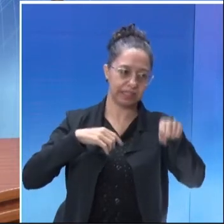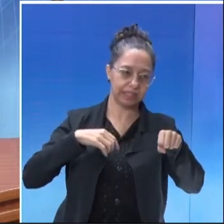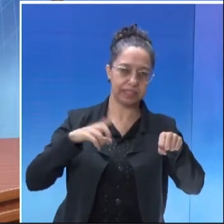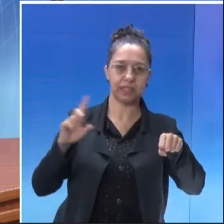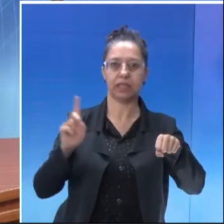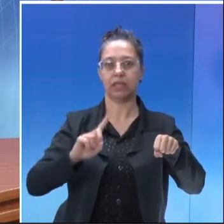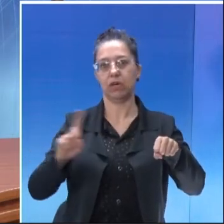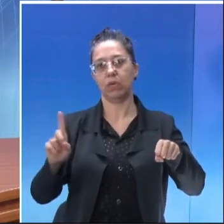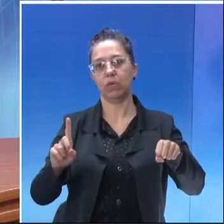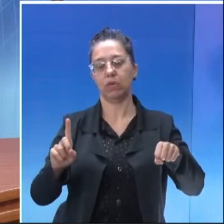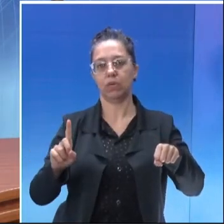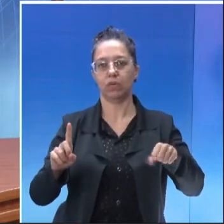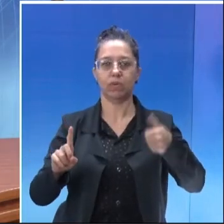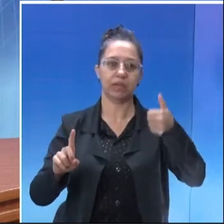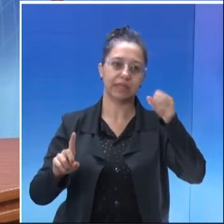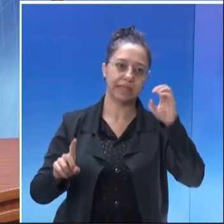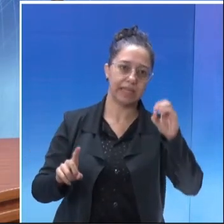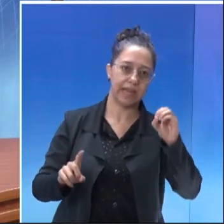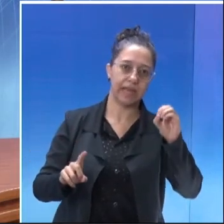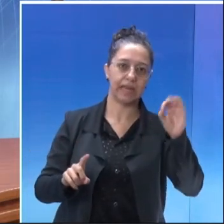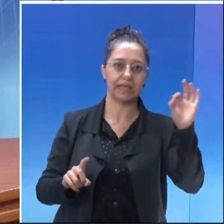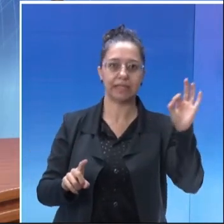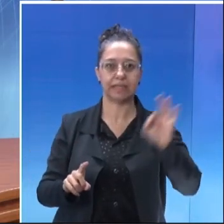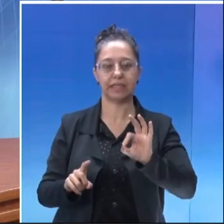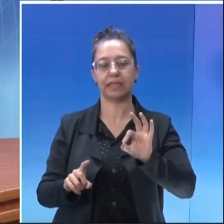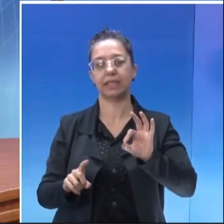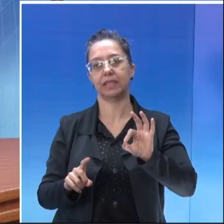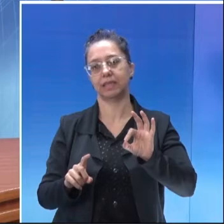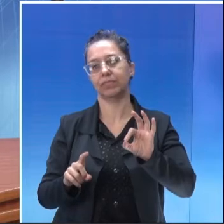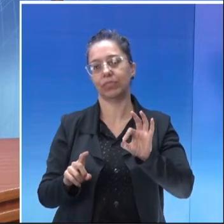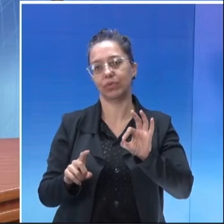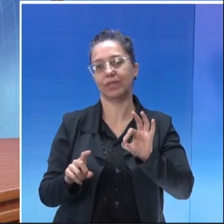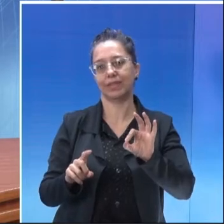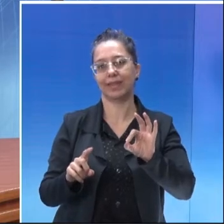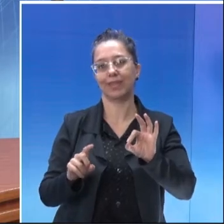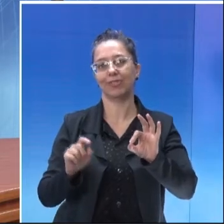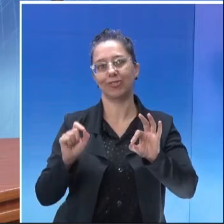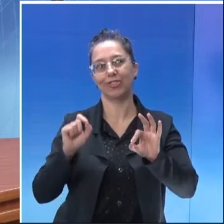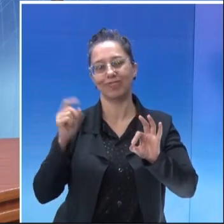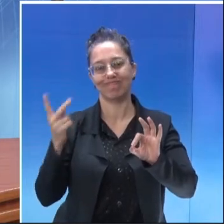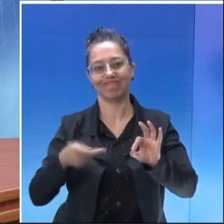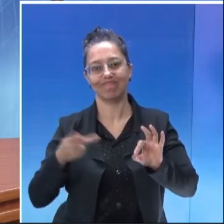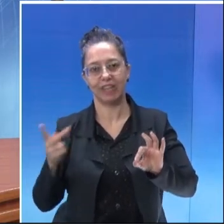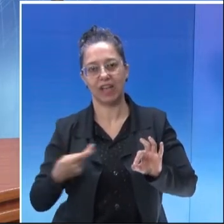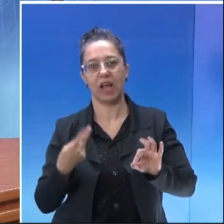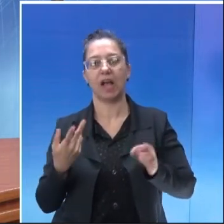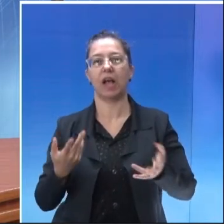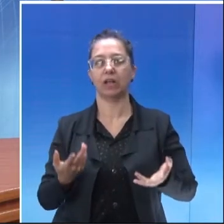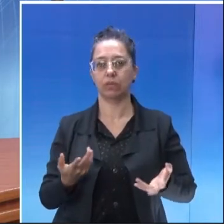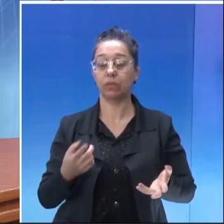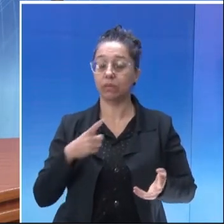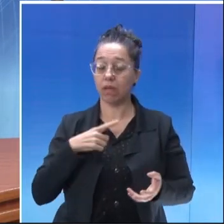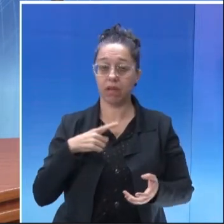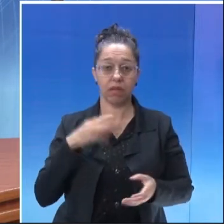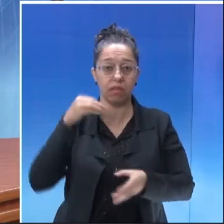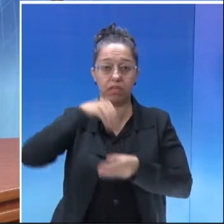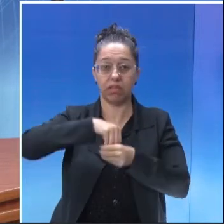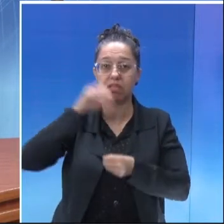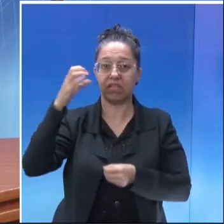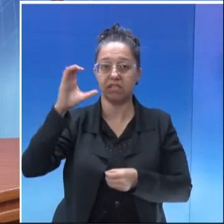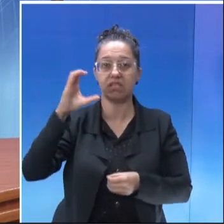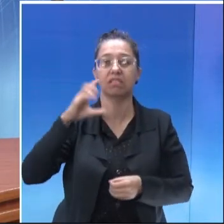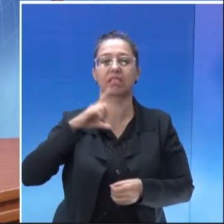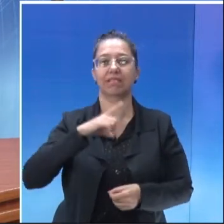teoria tem que ter ali 10, 15, 20% de refutabilidade, uma exceção. Dentro da ciência isso